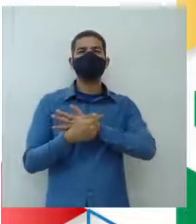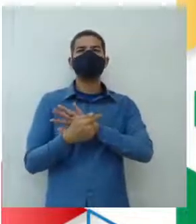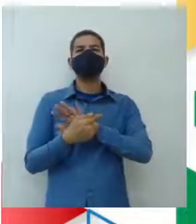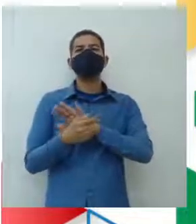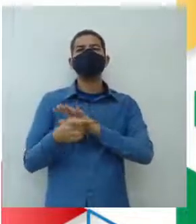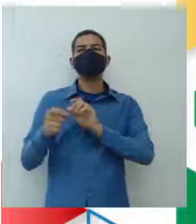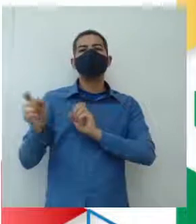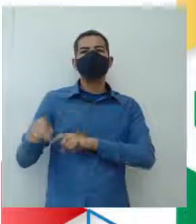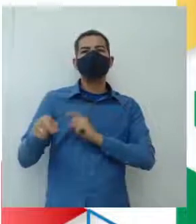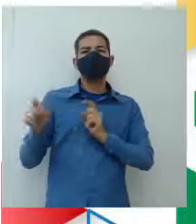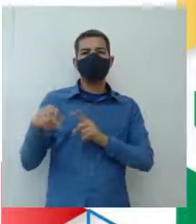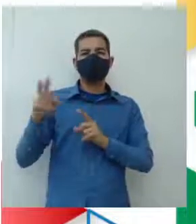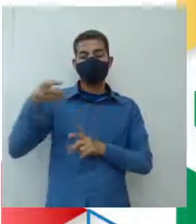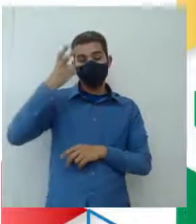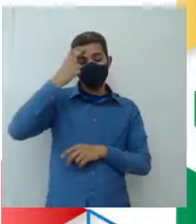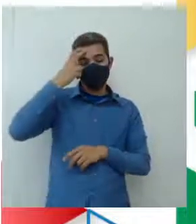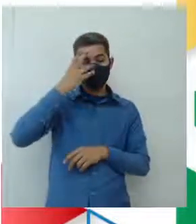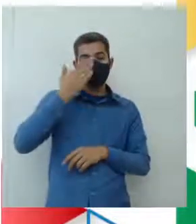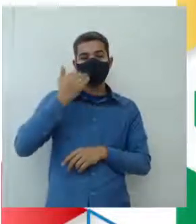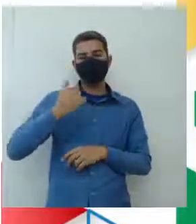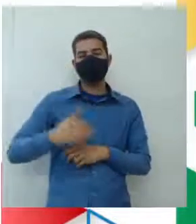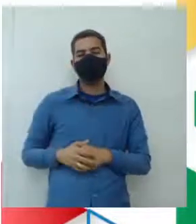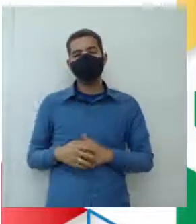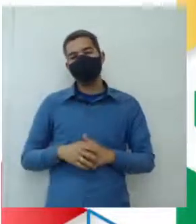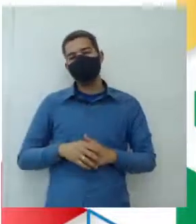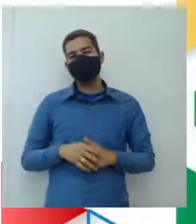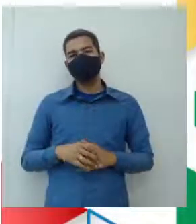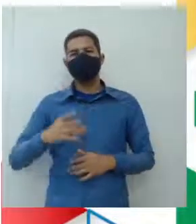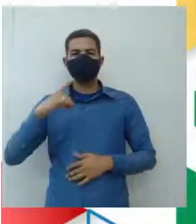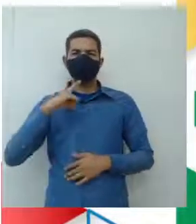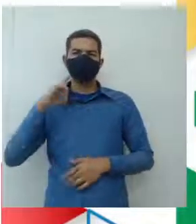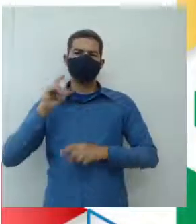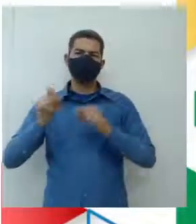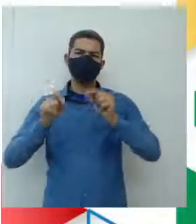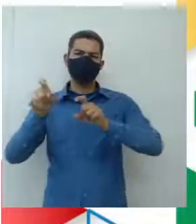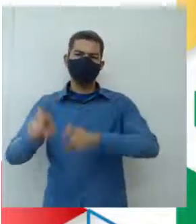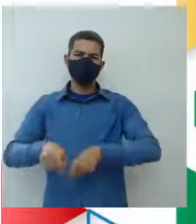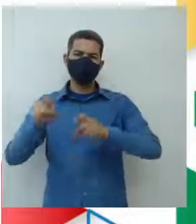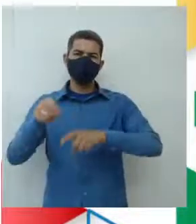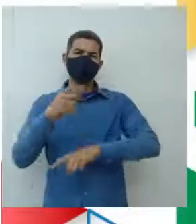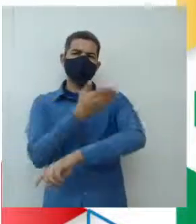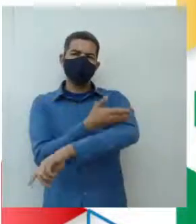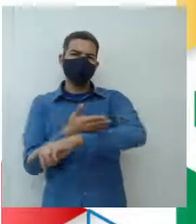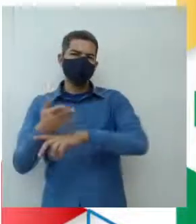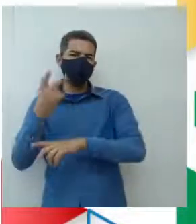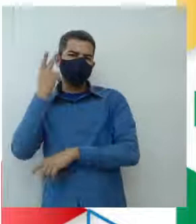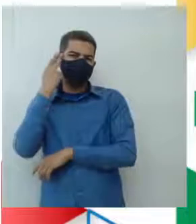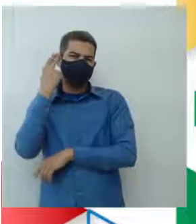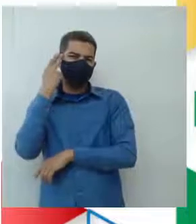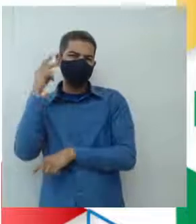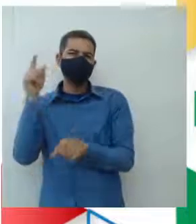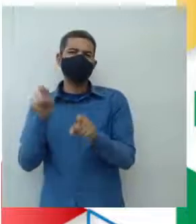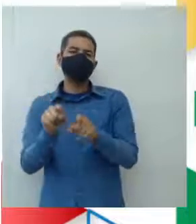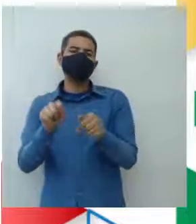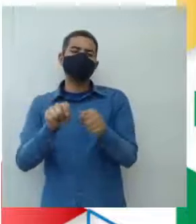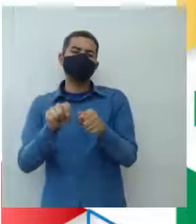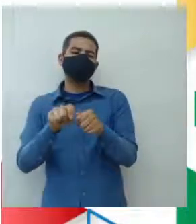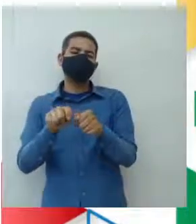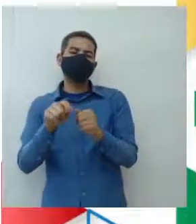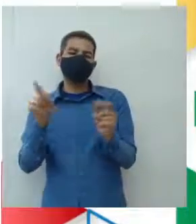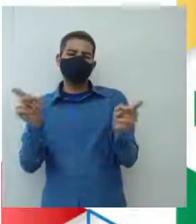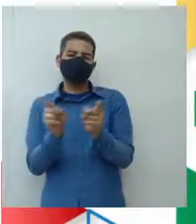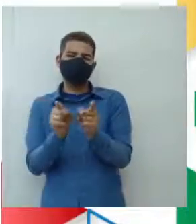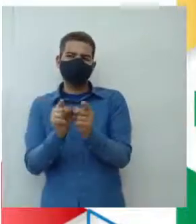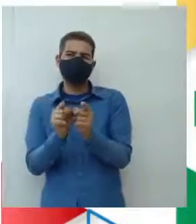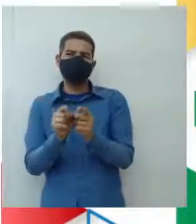culturas alimentares. Então, daí a gente vai ter uma agropecuária tradicional com um pequeno produtor. Então,